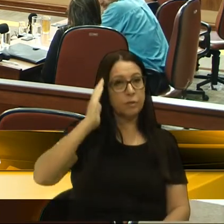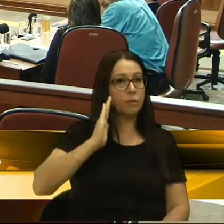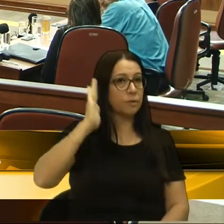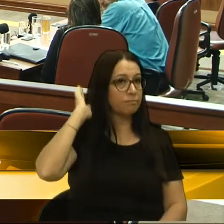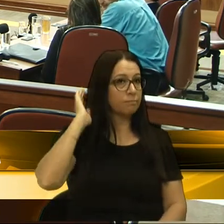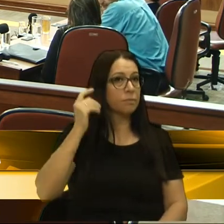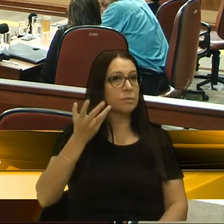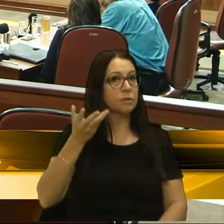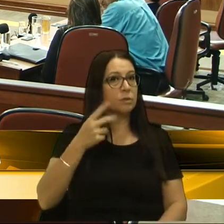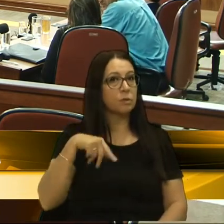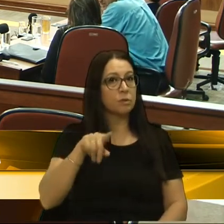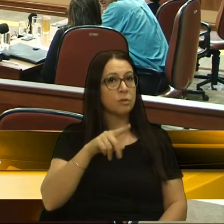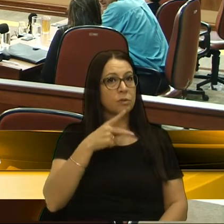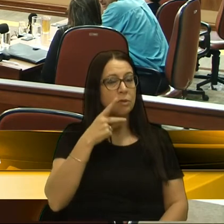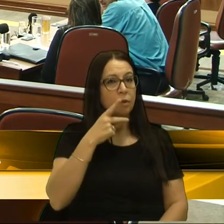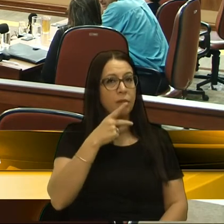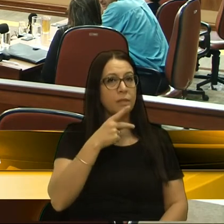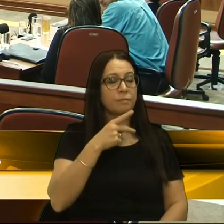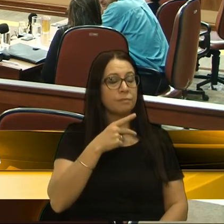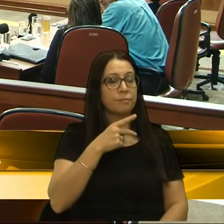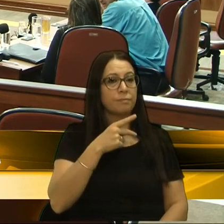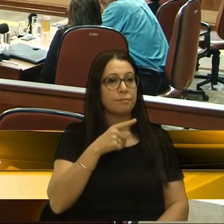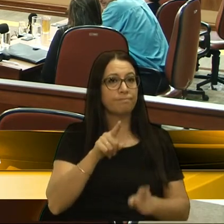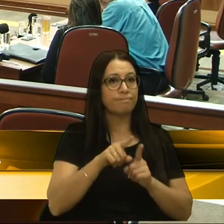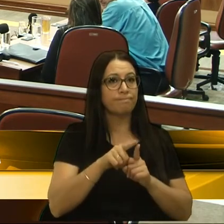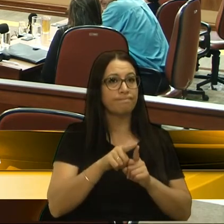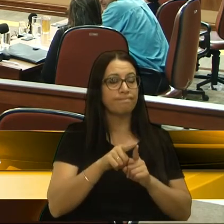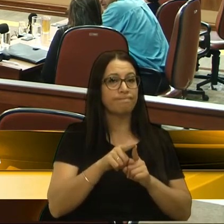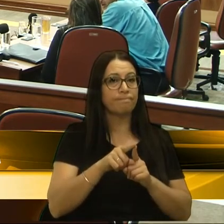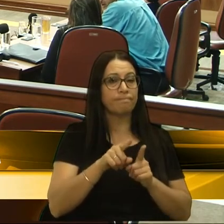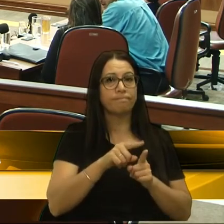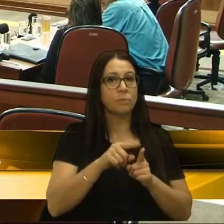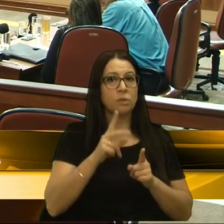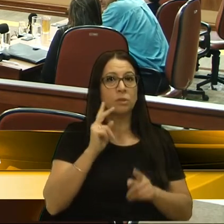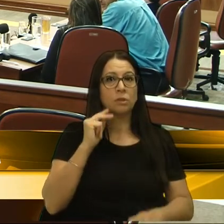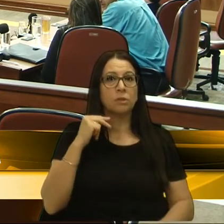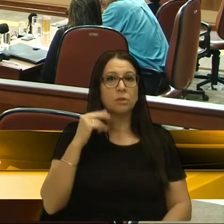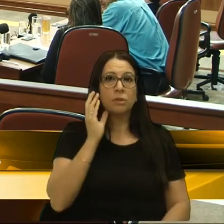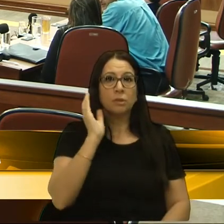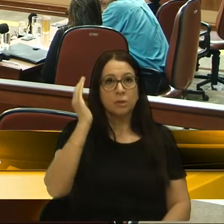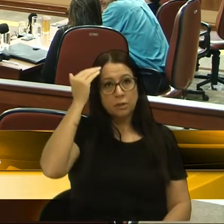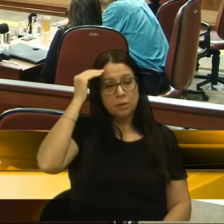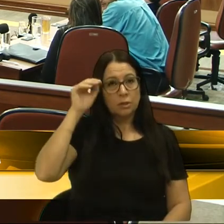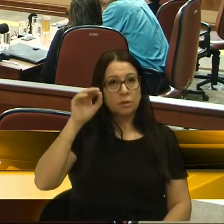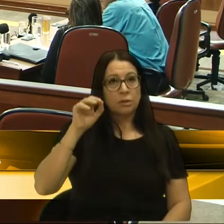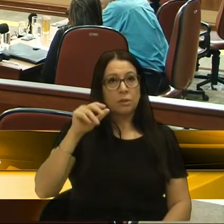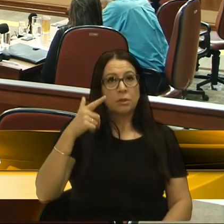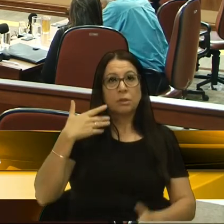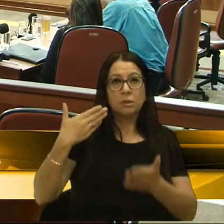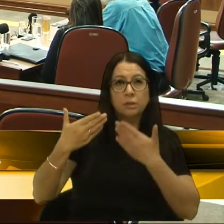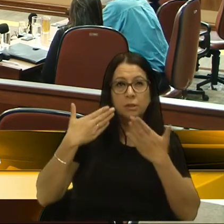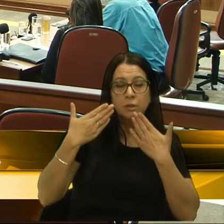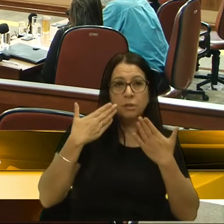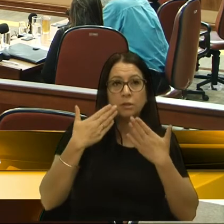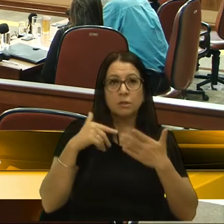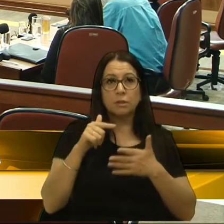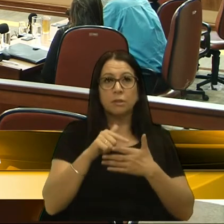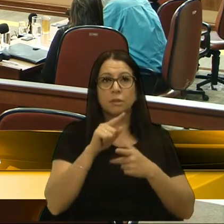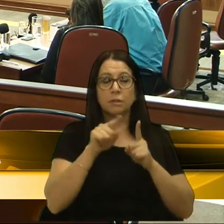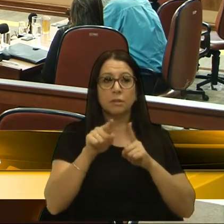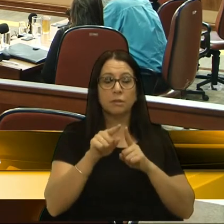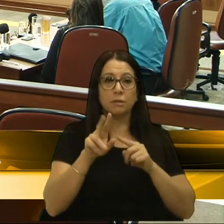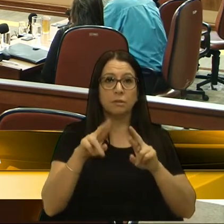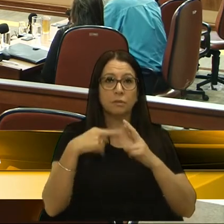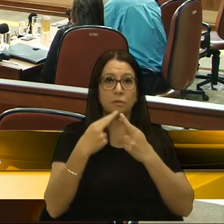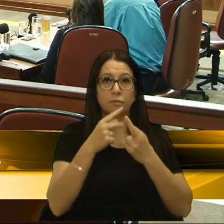estou assinalando, por coincidência, estava lendo aqui assinalando, mostrando para o vereador Felipe, né, aquelas coisas que a gente tem dúvida, né, para que nessa próxima reunião